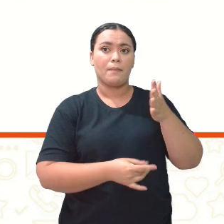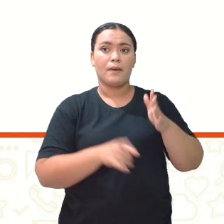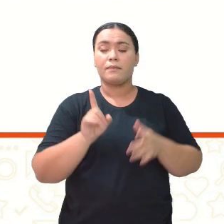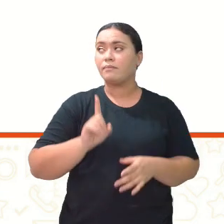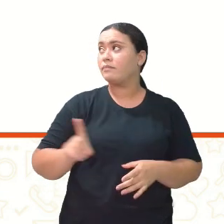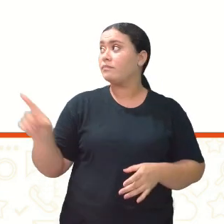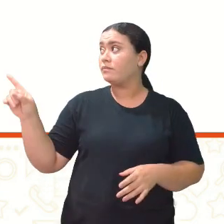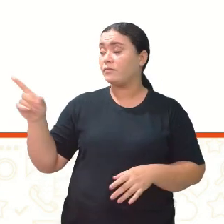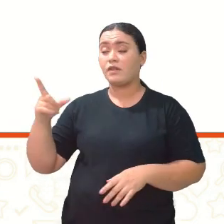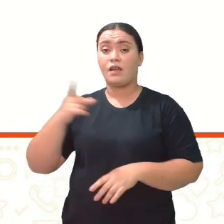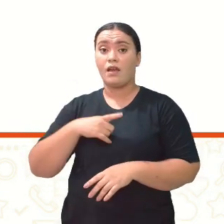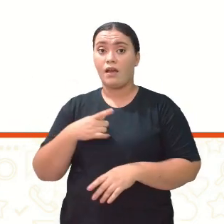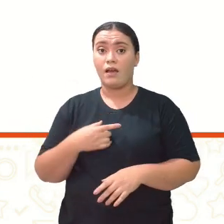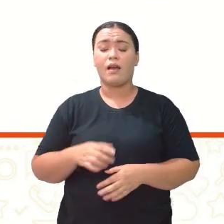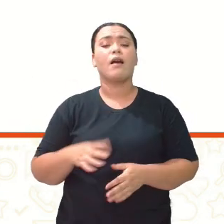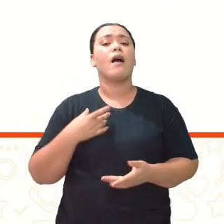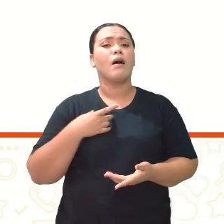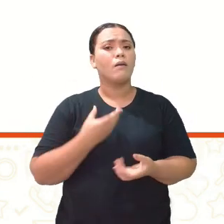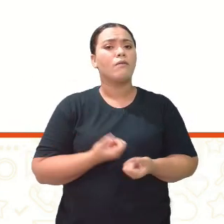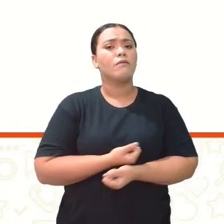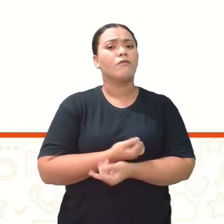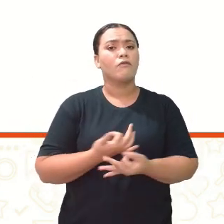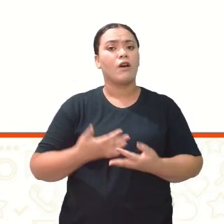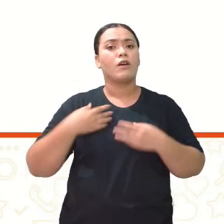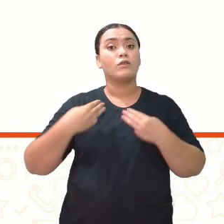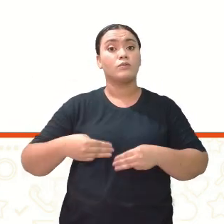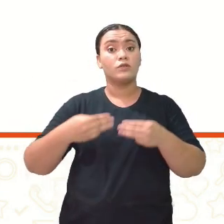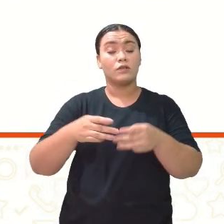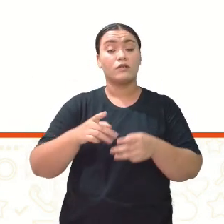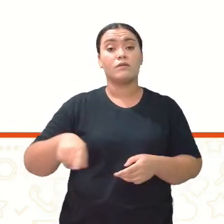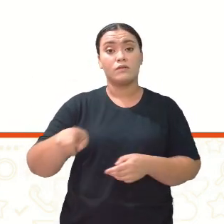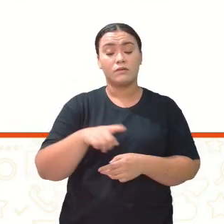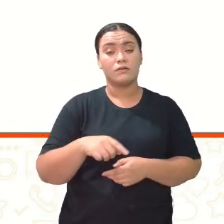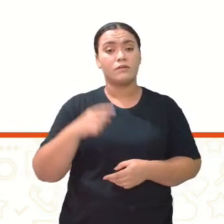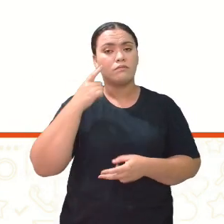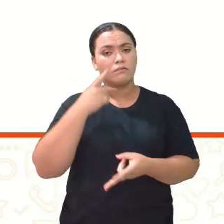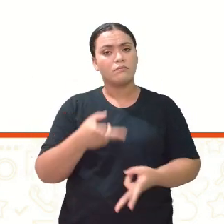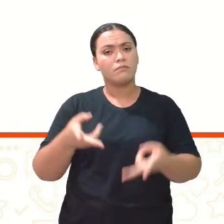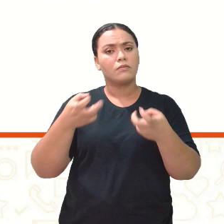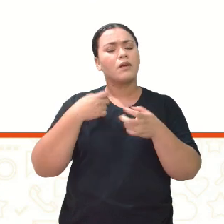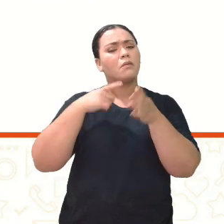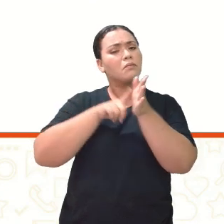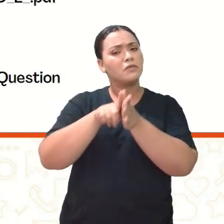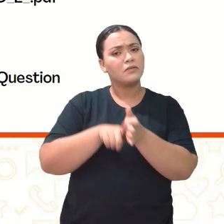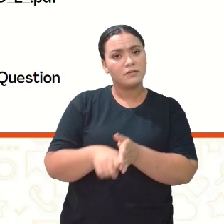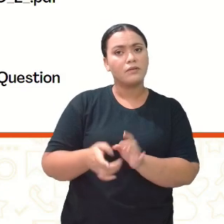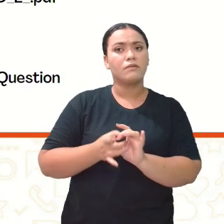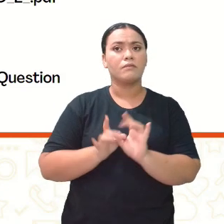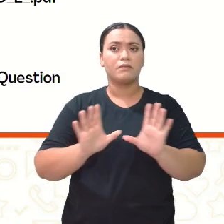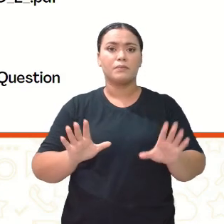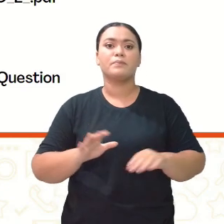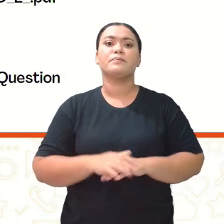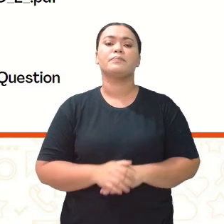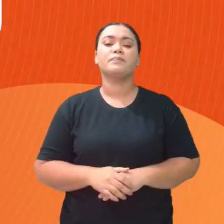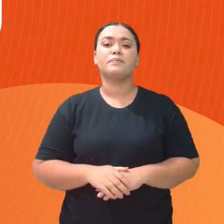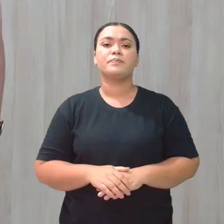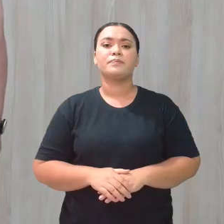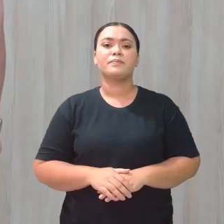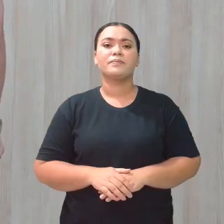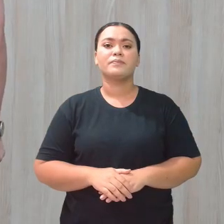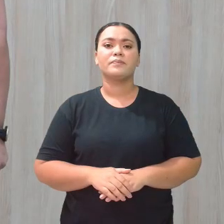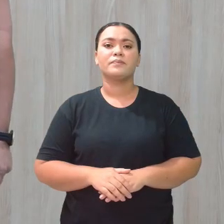porque são de vários ministérios, né? Eu vou deixar aqui para vocês observarem, e é